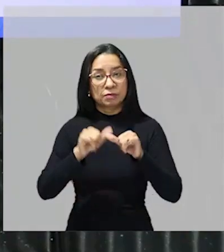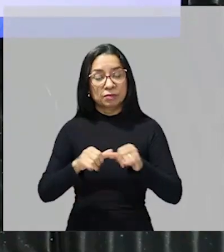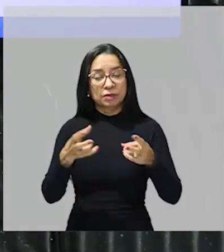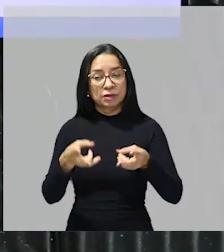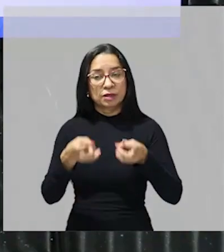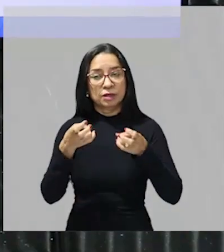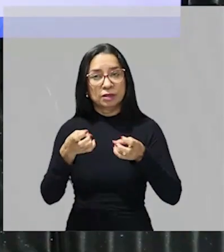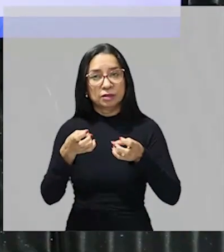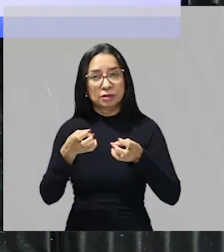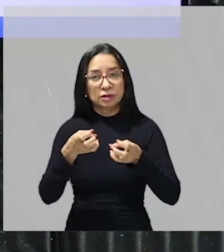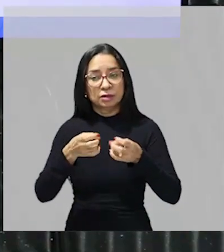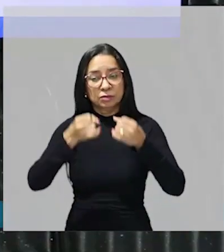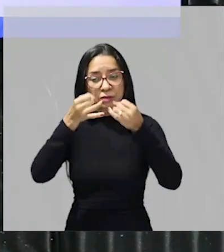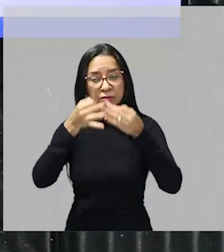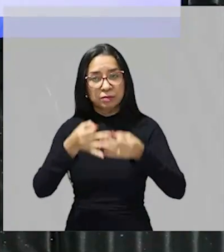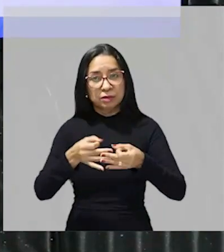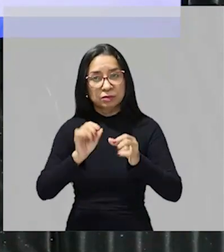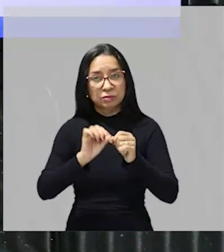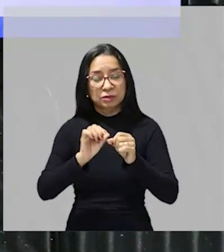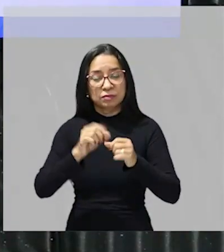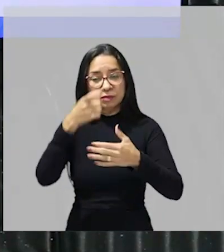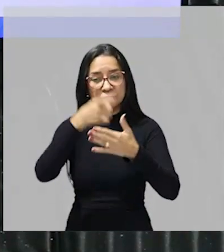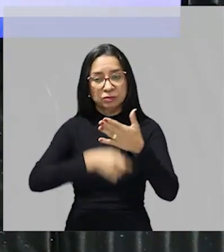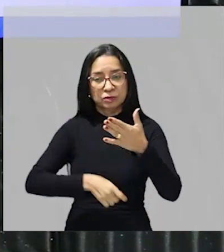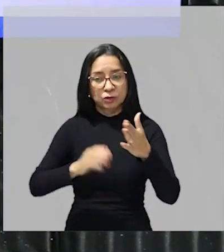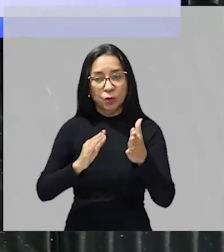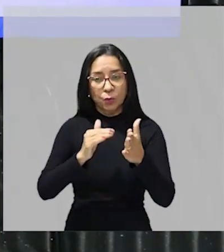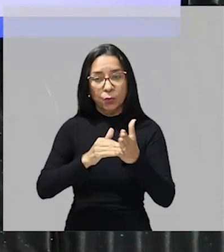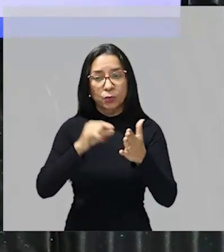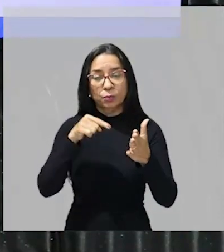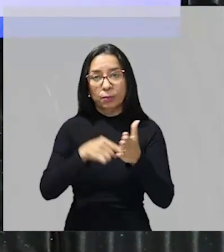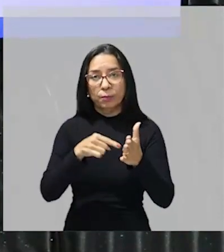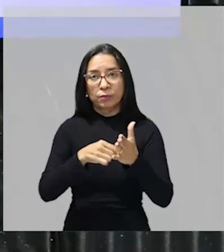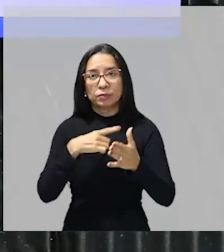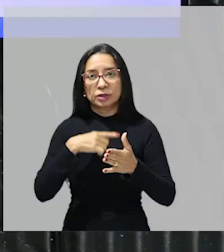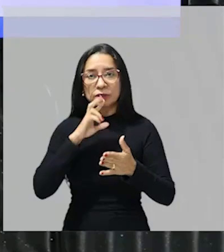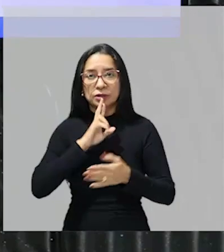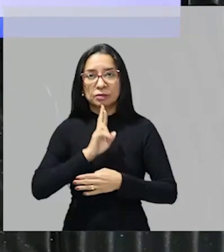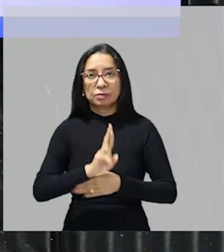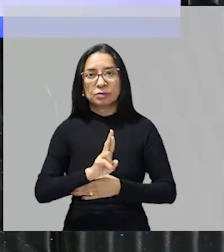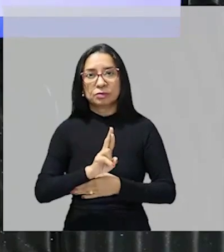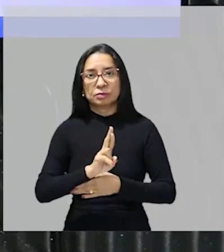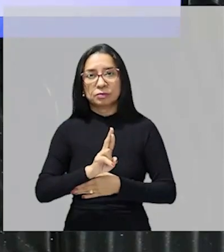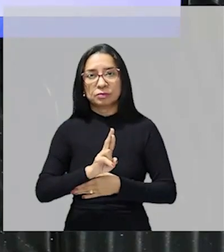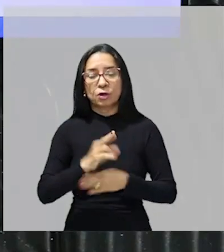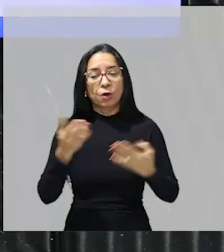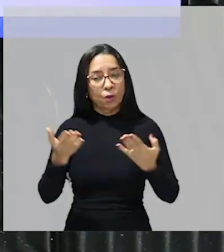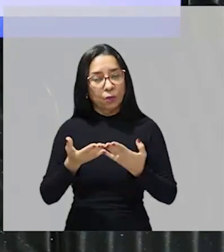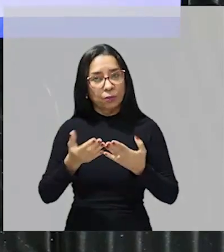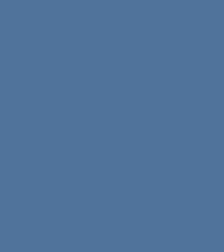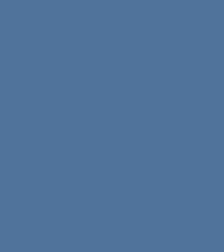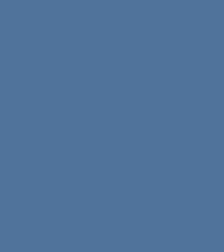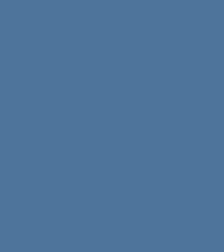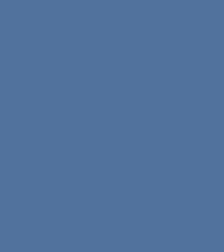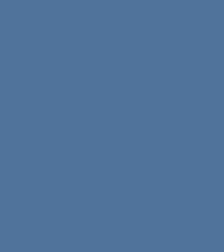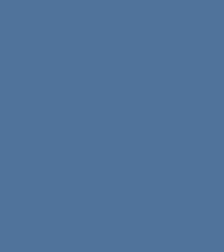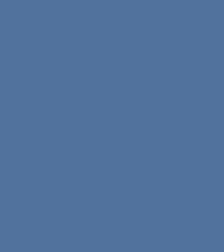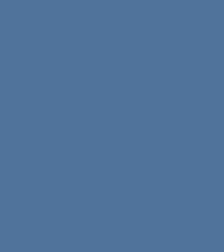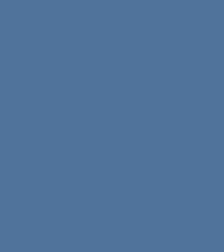às colocações que a gente faz aqui no texto. No último parágrafo tem a resposta, certo? Hoje a gente fica por aqui.